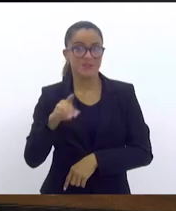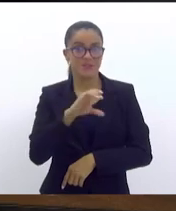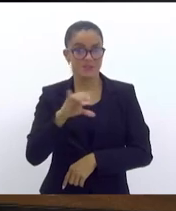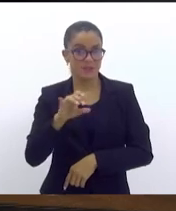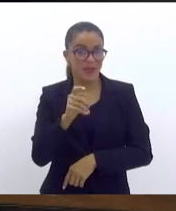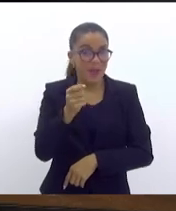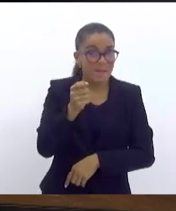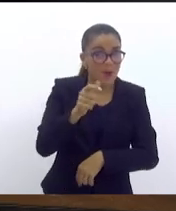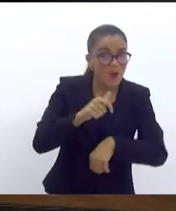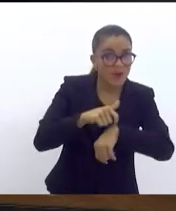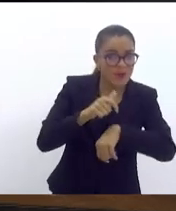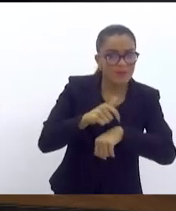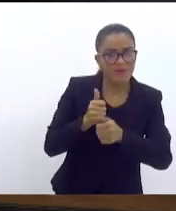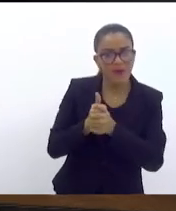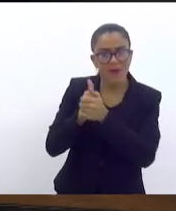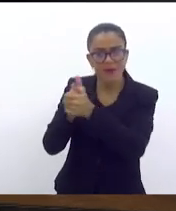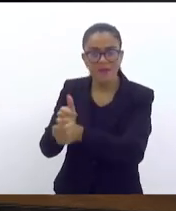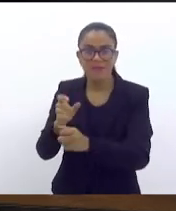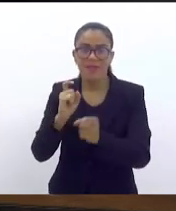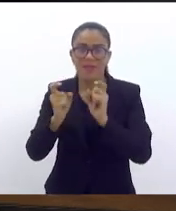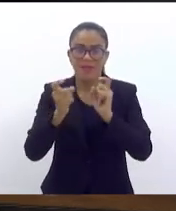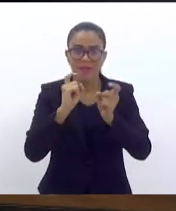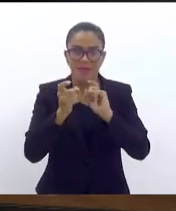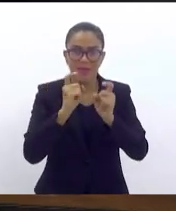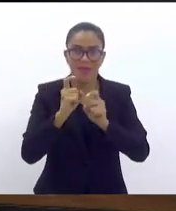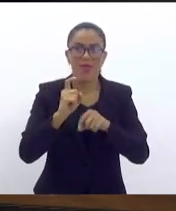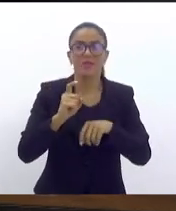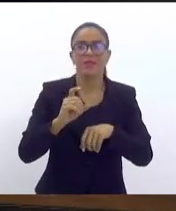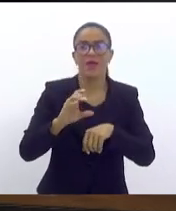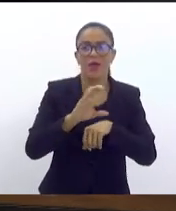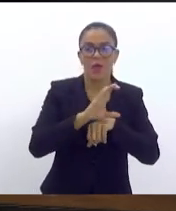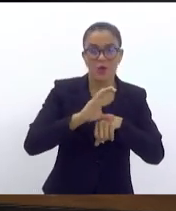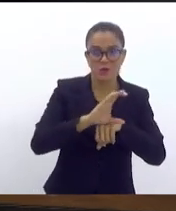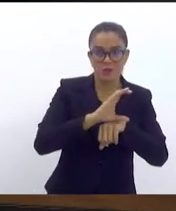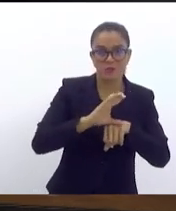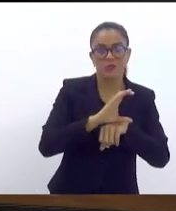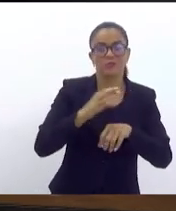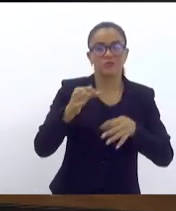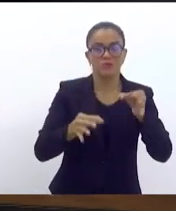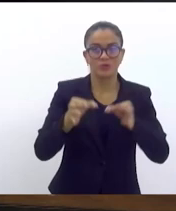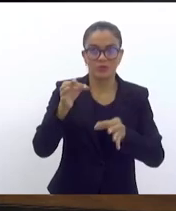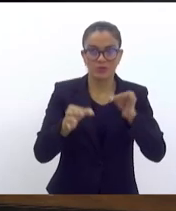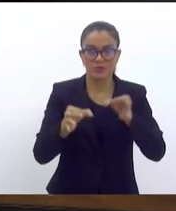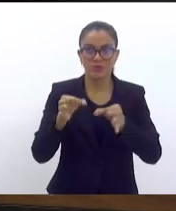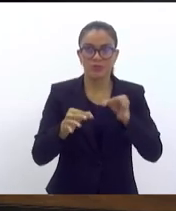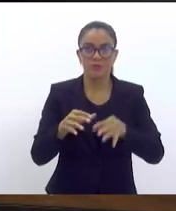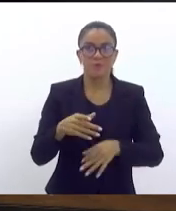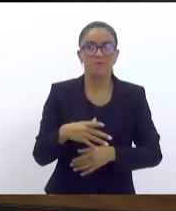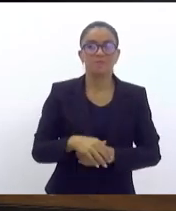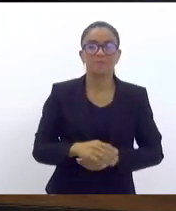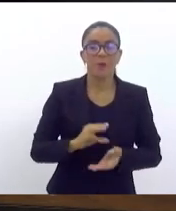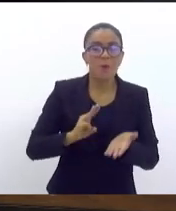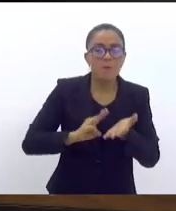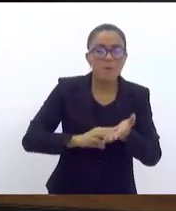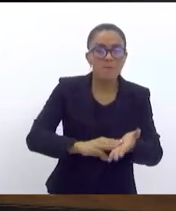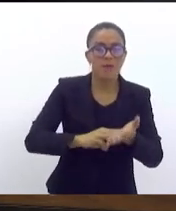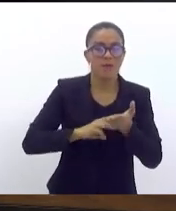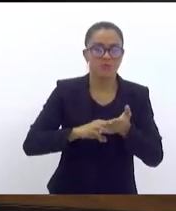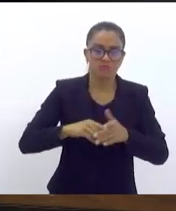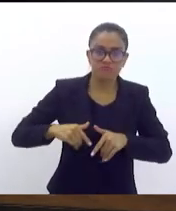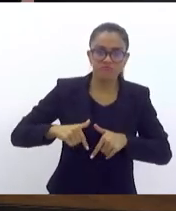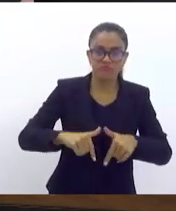acompanhá-lo daqui a pouco a gente tem a reunião da comissão de constituição e justiça que me honra muito fazer parte dessa comissão como membro efetivo